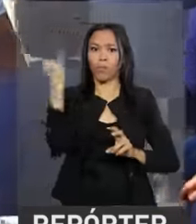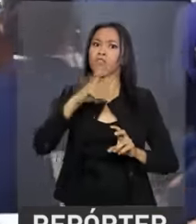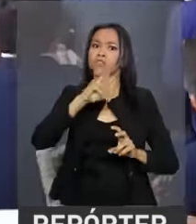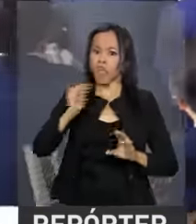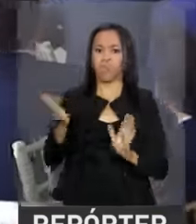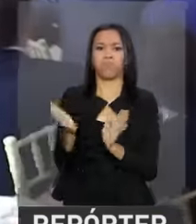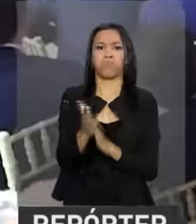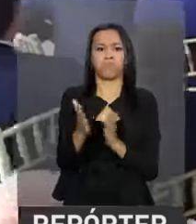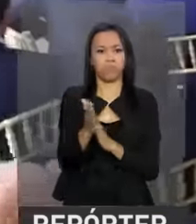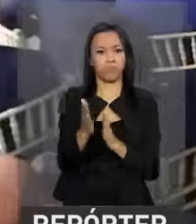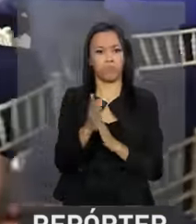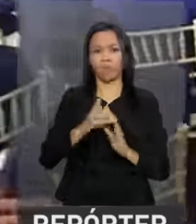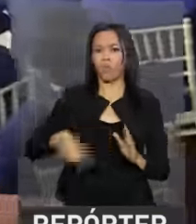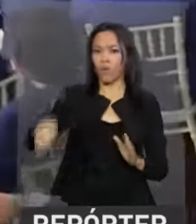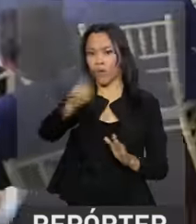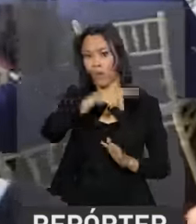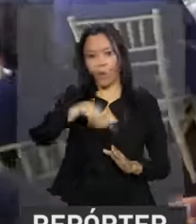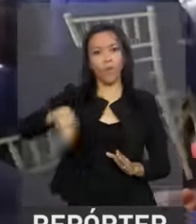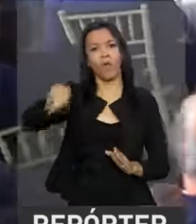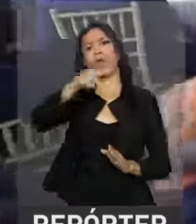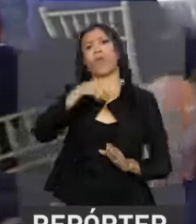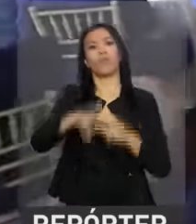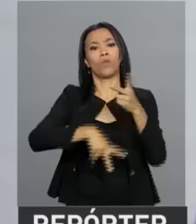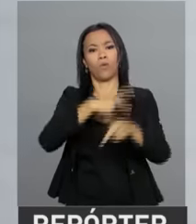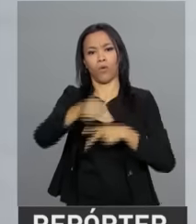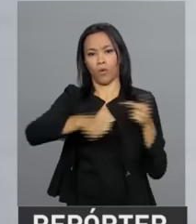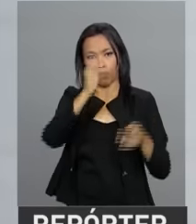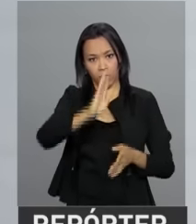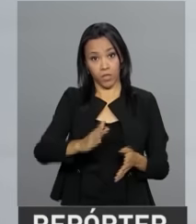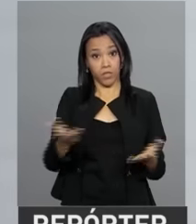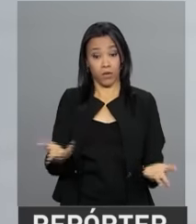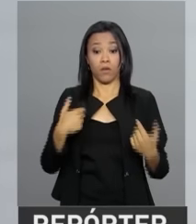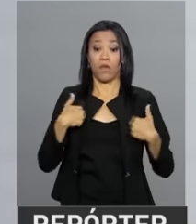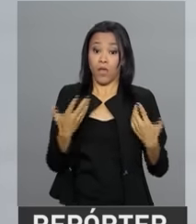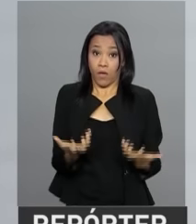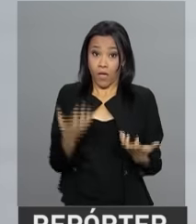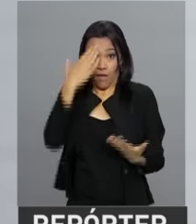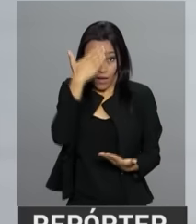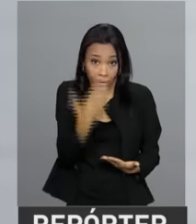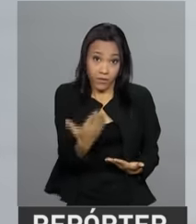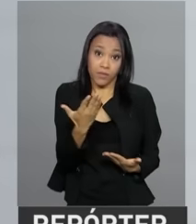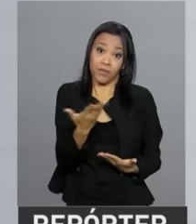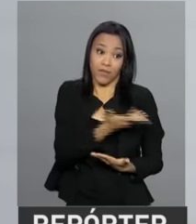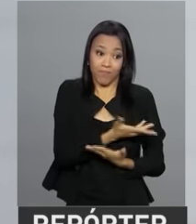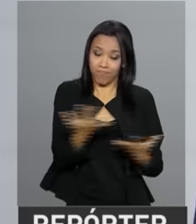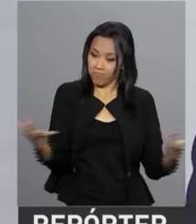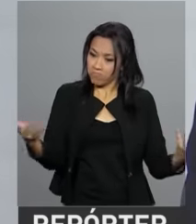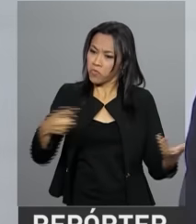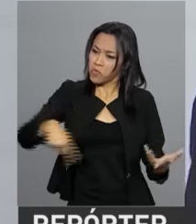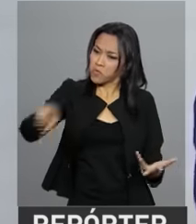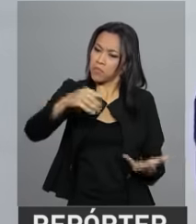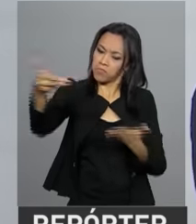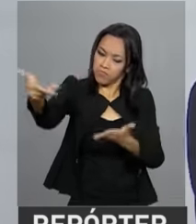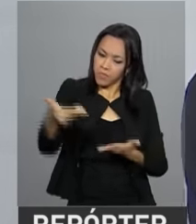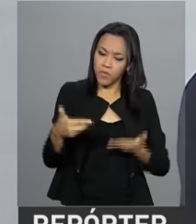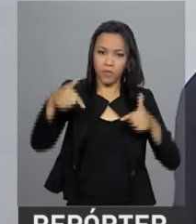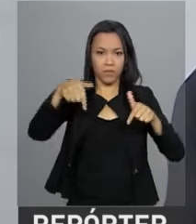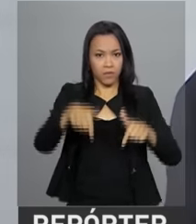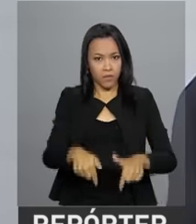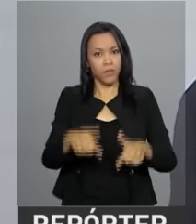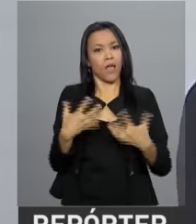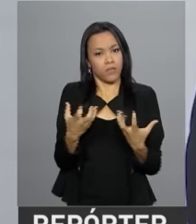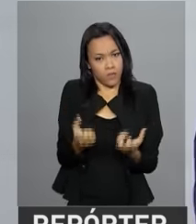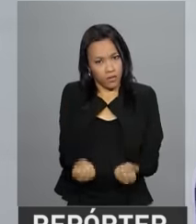aplauso de todo o povo brasileiro que eu quero agradecer muitíssimo a gentileza de vocês terem em primeiro lugar